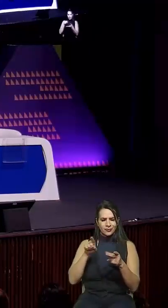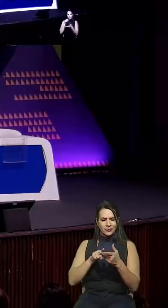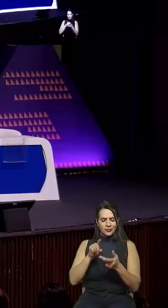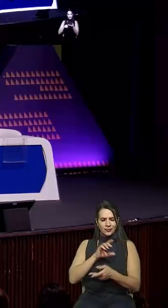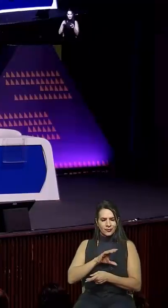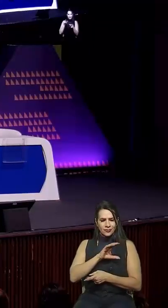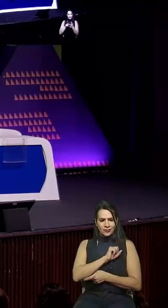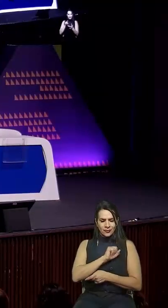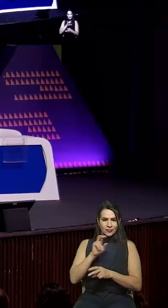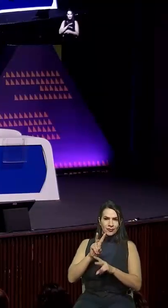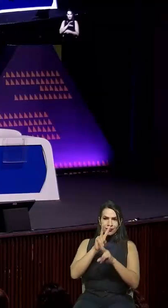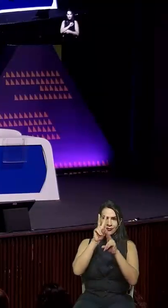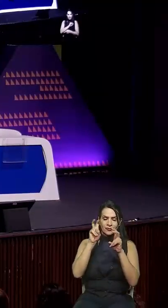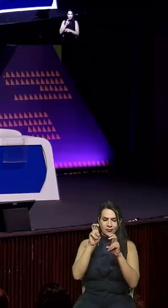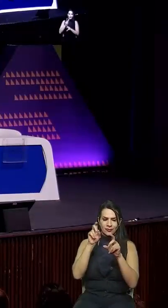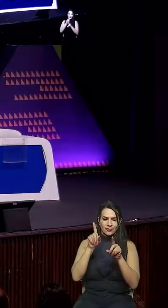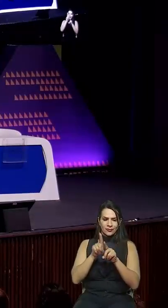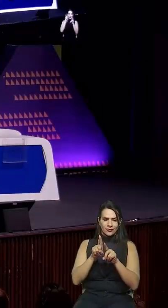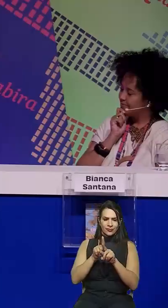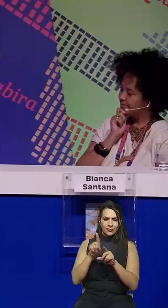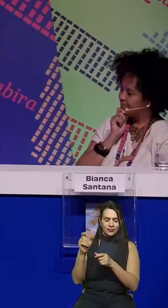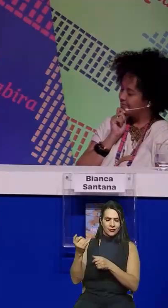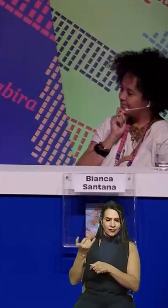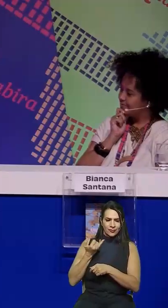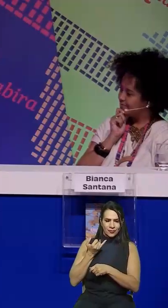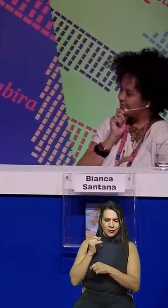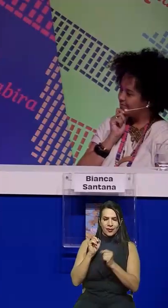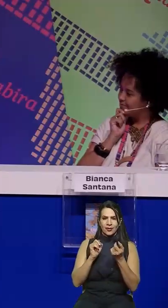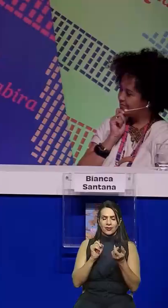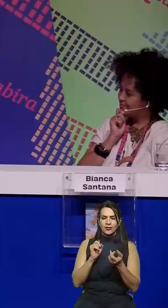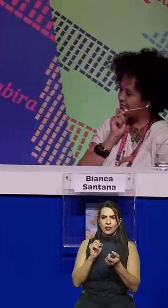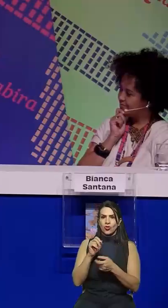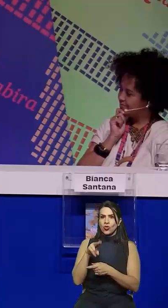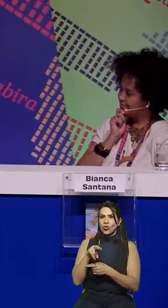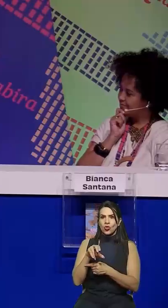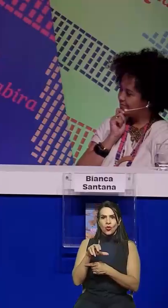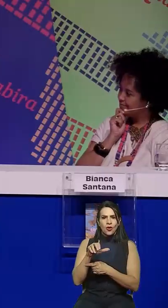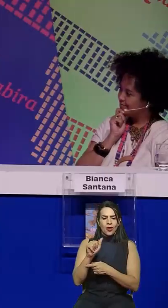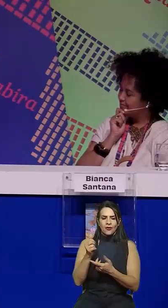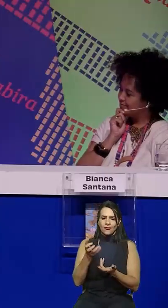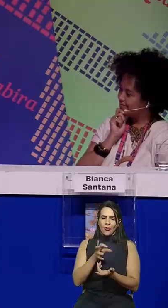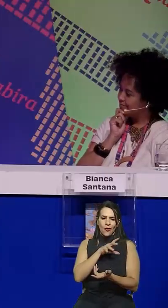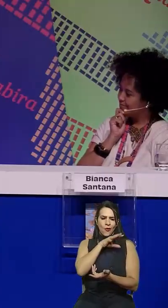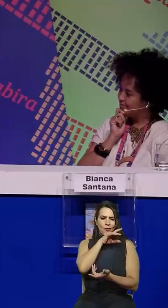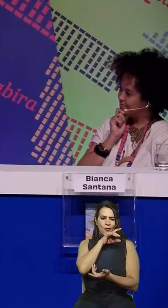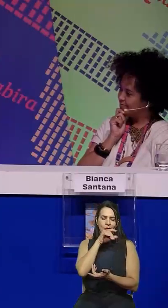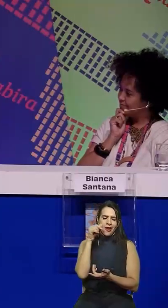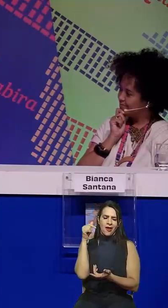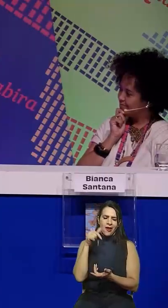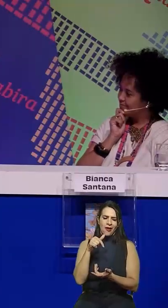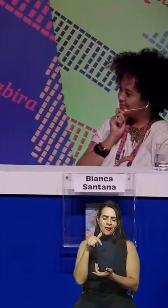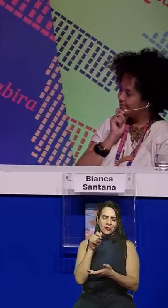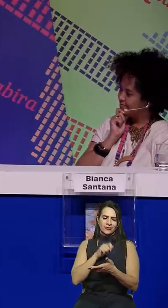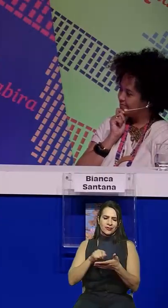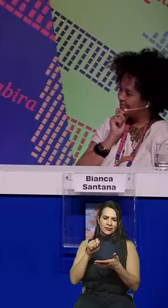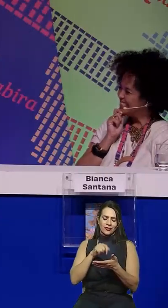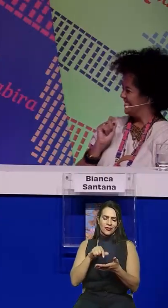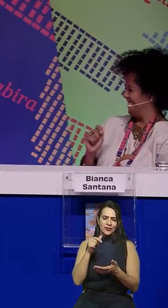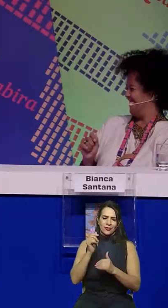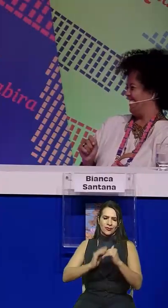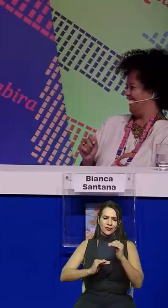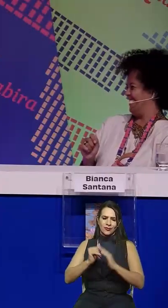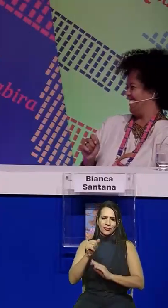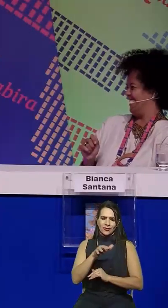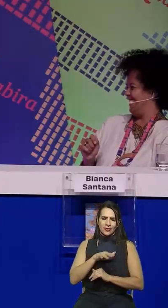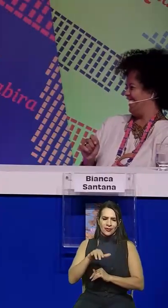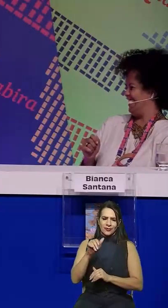o Ernest Hemingway. Ele dizia que o jornalismo nunca fez mal a um escritor, desde que largado a tempo.